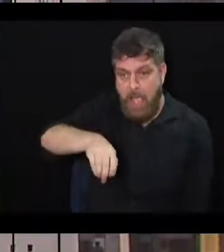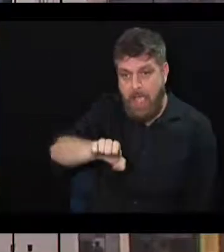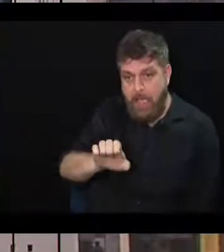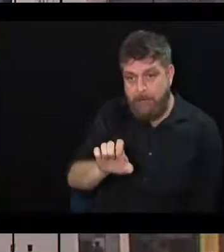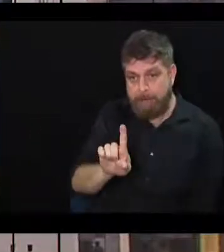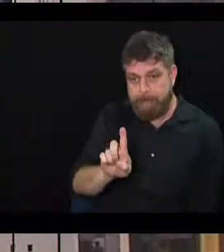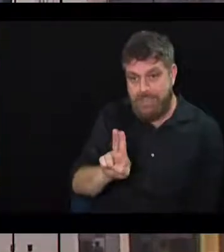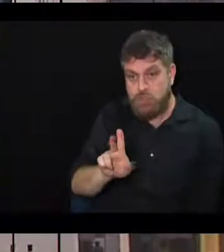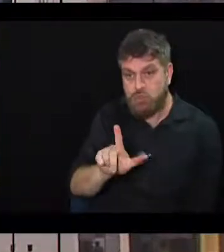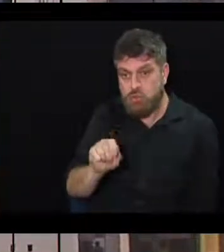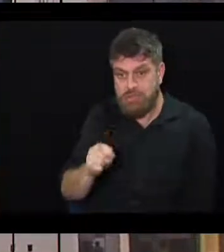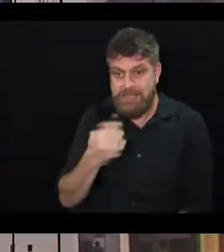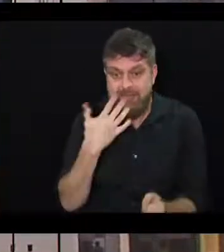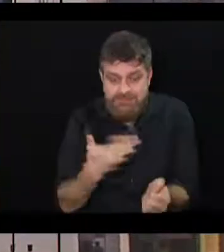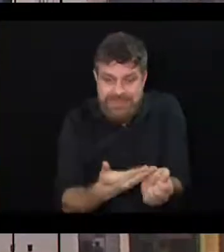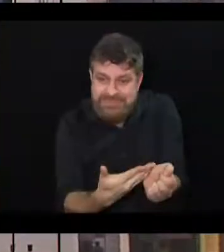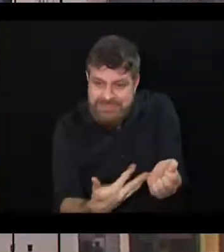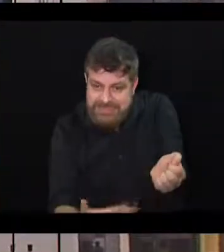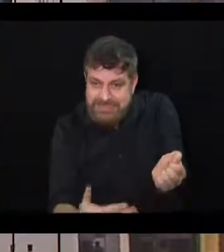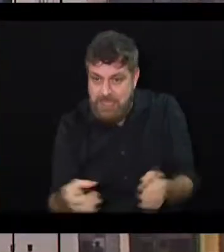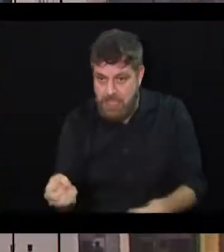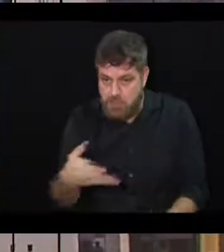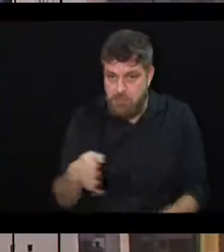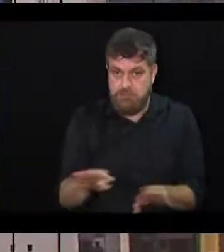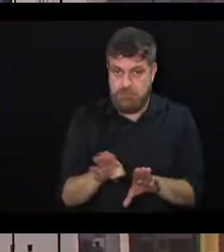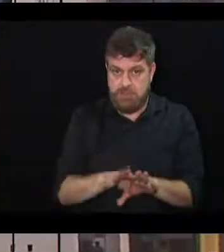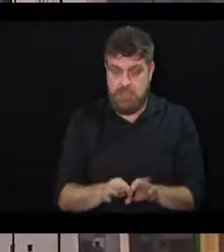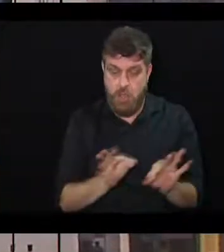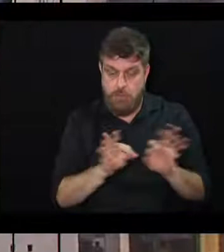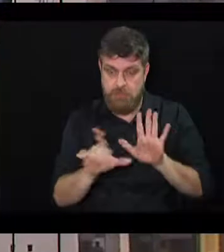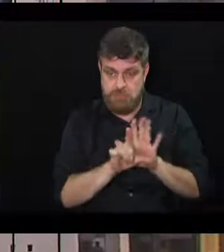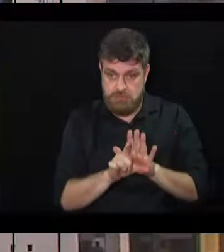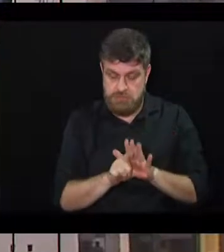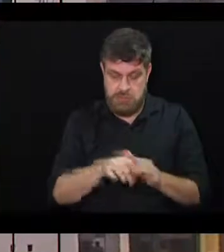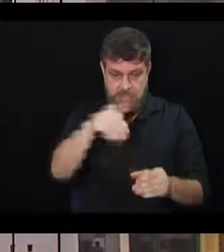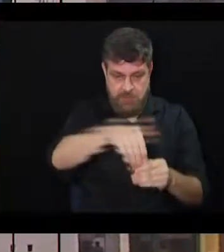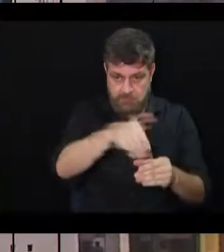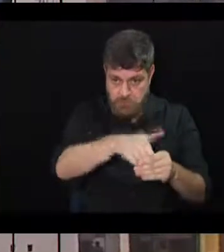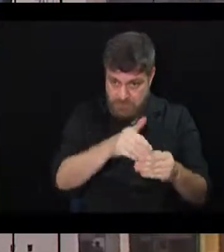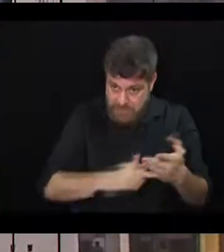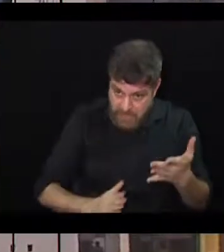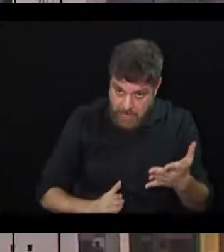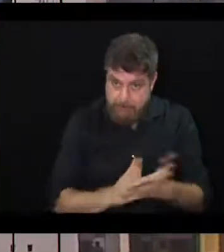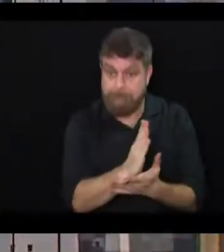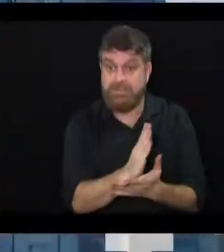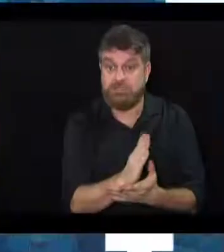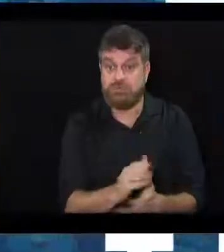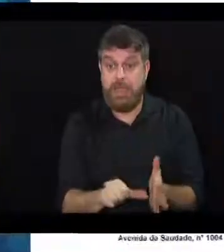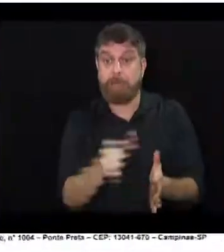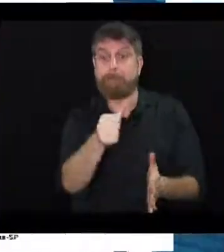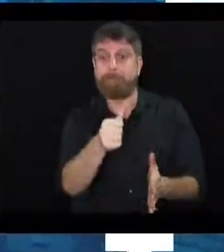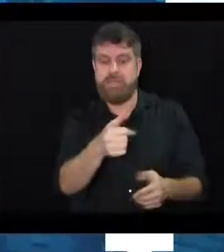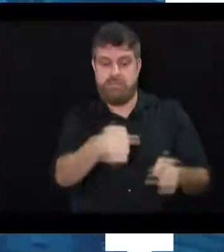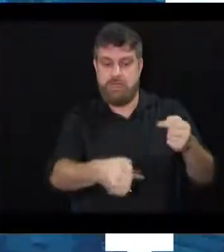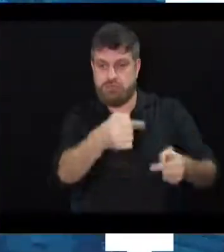um projeto de lei que já foi aprovado em primeira discussão em plenário. Acompanhe a proposta. O projeto de lei de